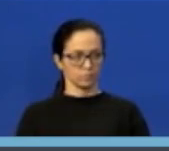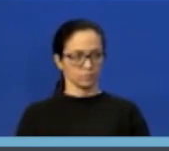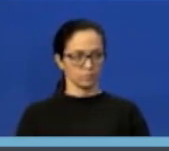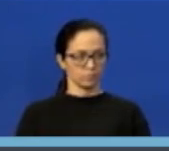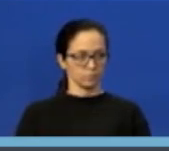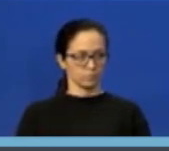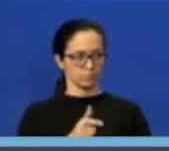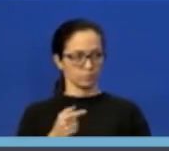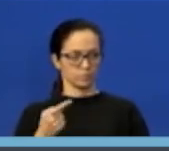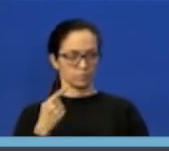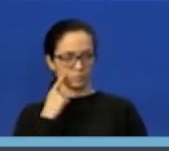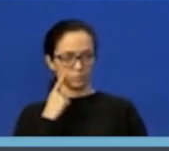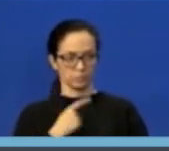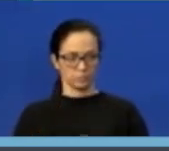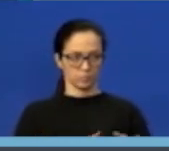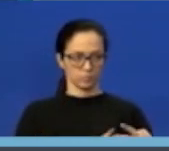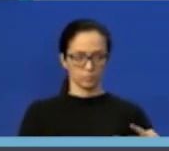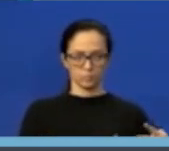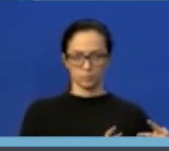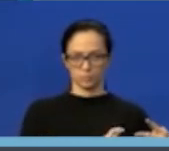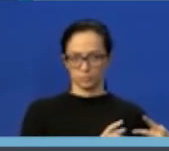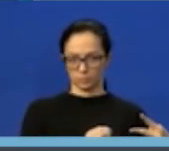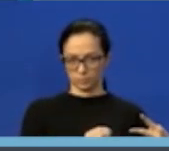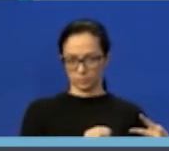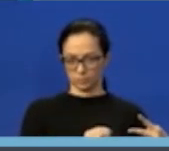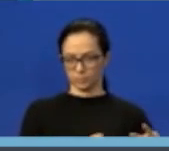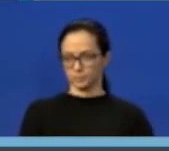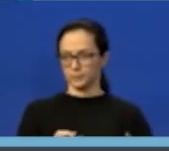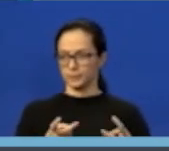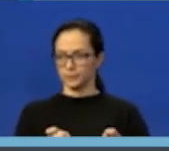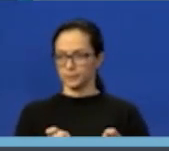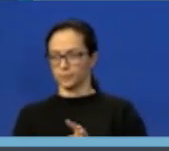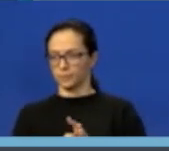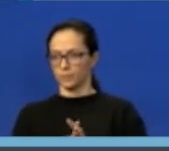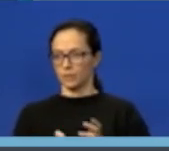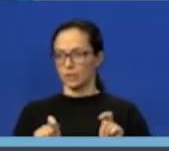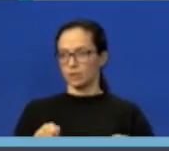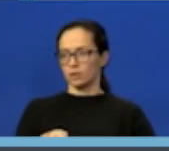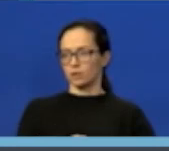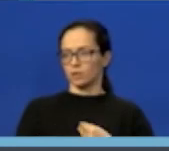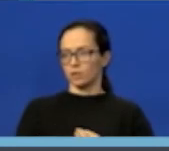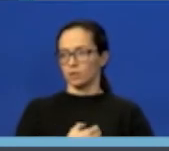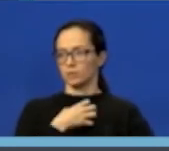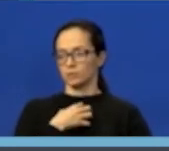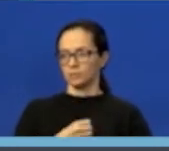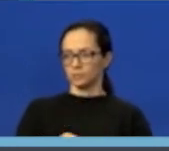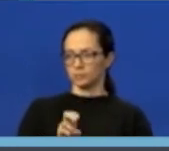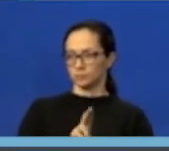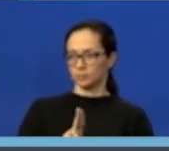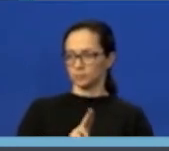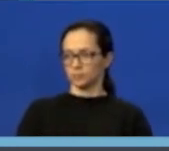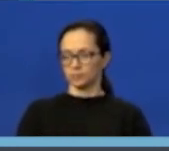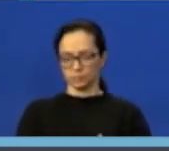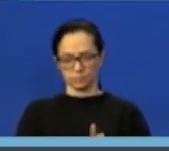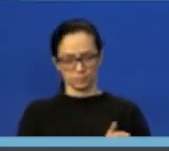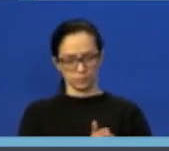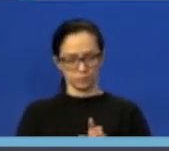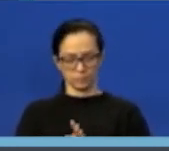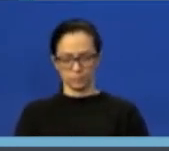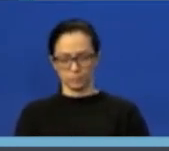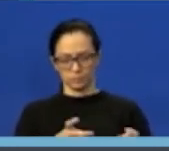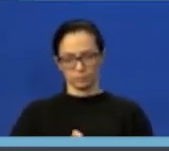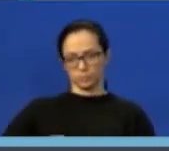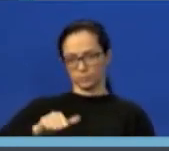a urocultura, Então, a urocultura a gente observa nesse slide que ela nada mais é do que o exame destinado